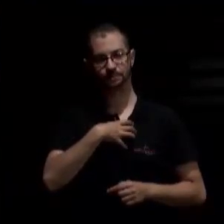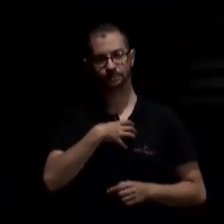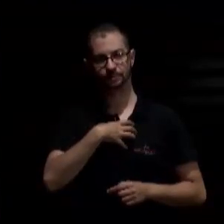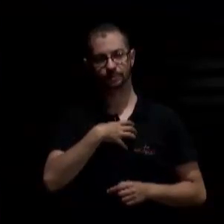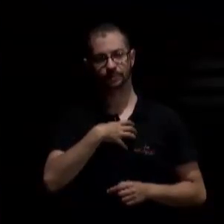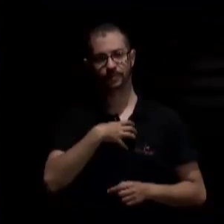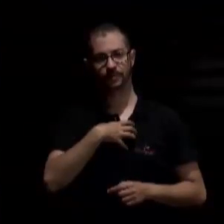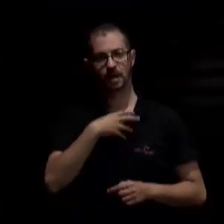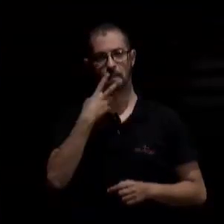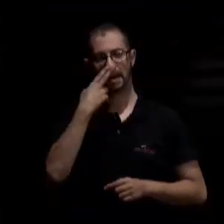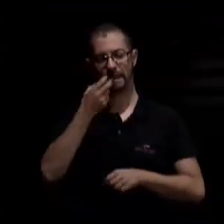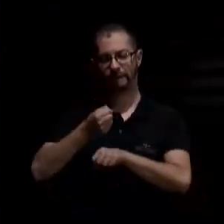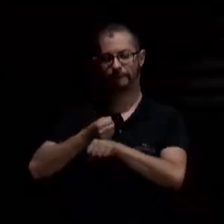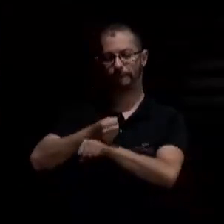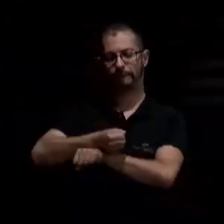gemido de escravo.